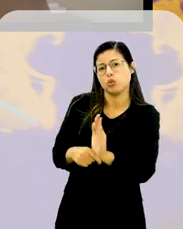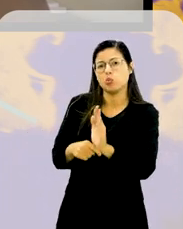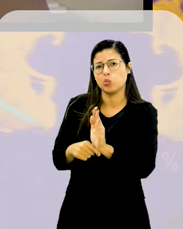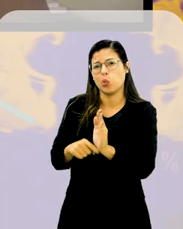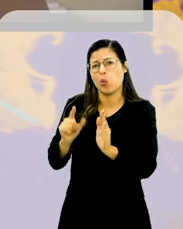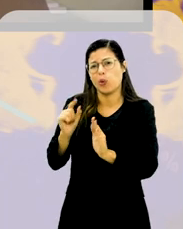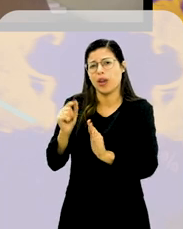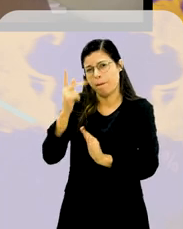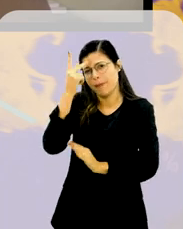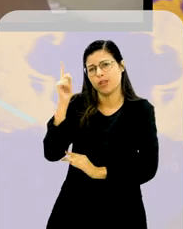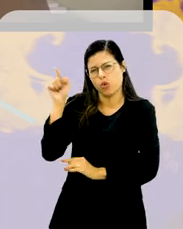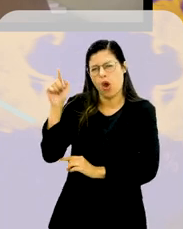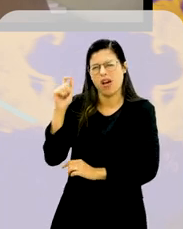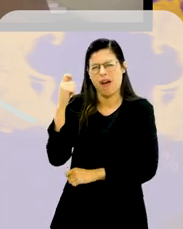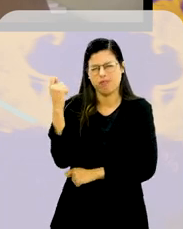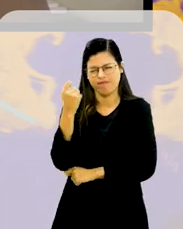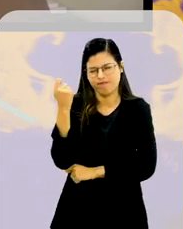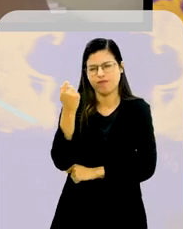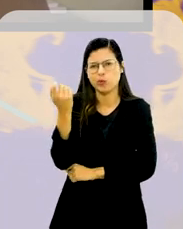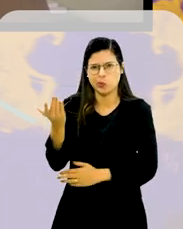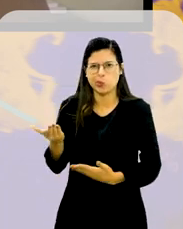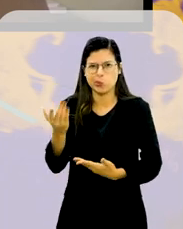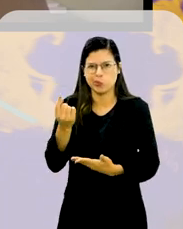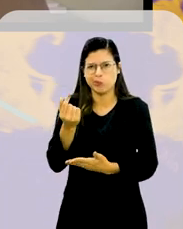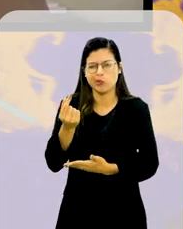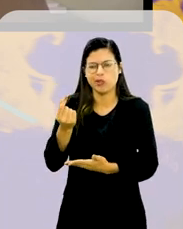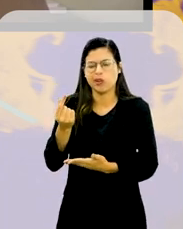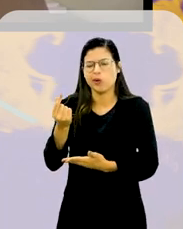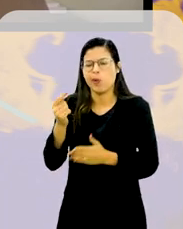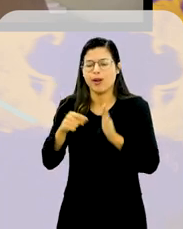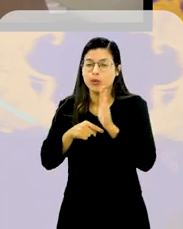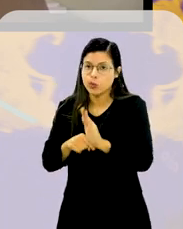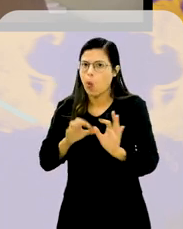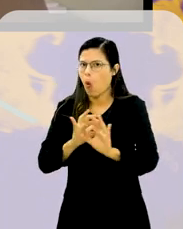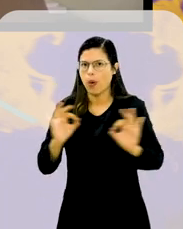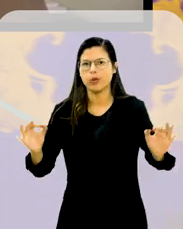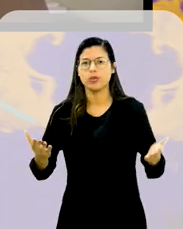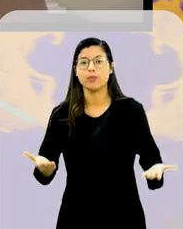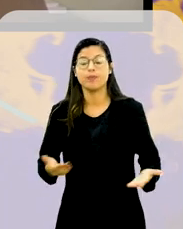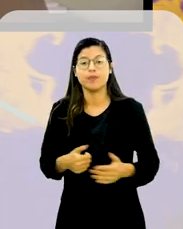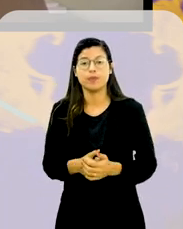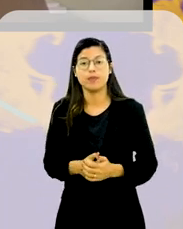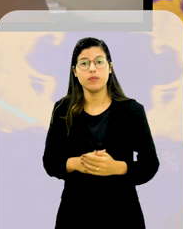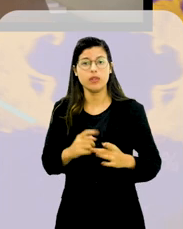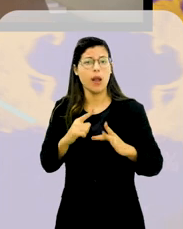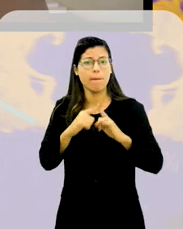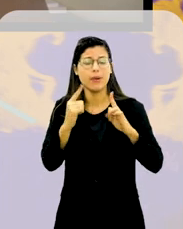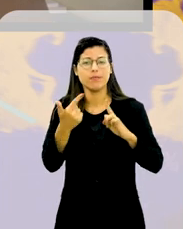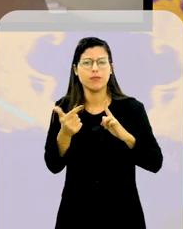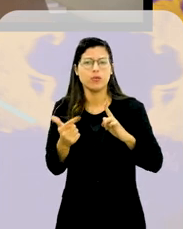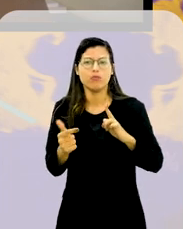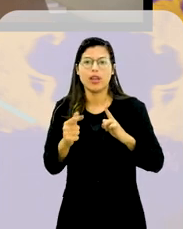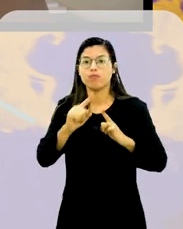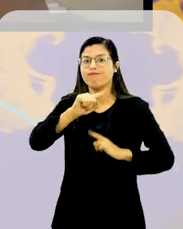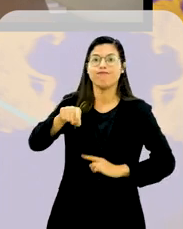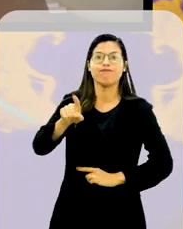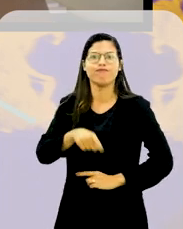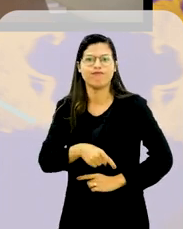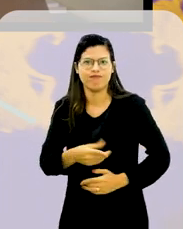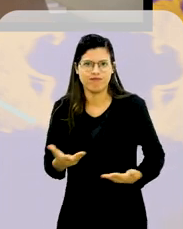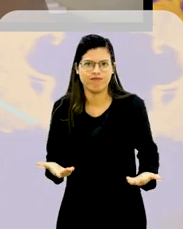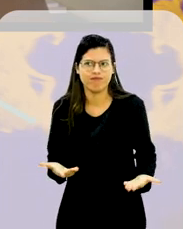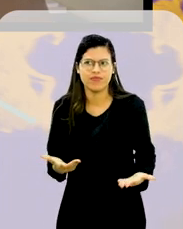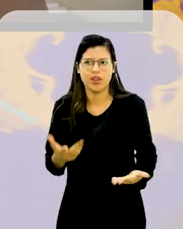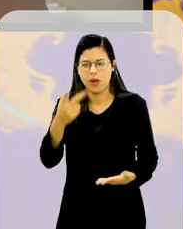que pelo menos ajudou as vítimas das enchentes no no sul esse dinheiro foi revertido para isso isso foi ótimo mas assim eh não há uma